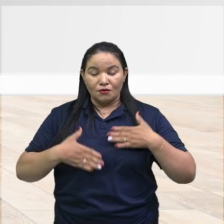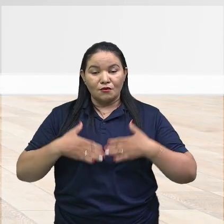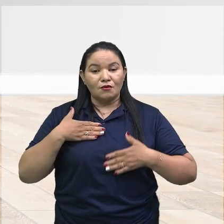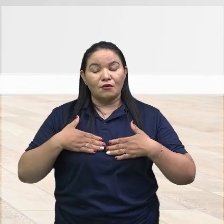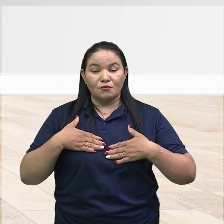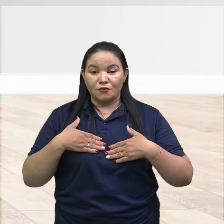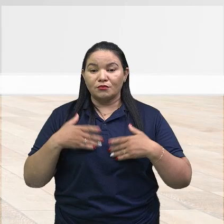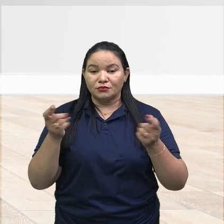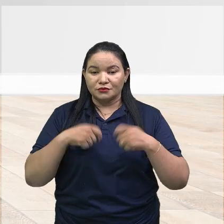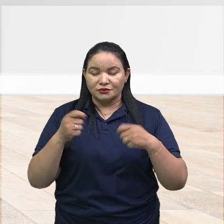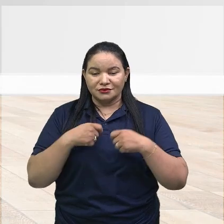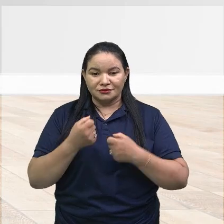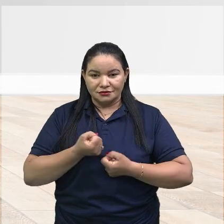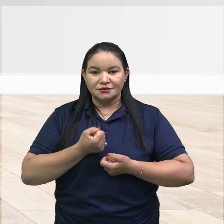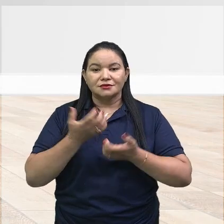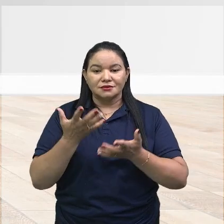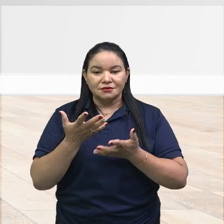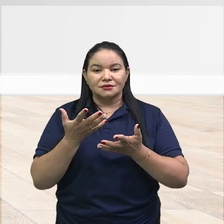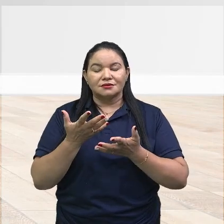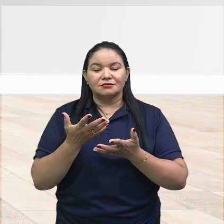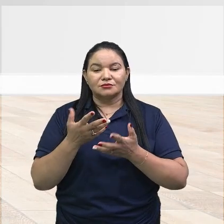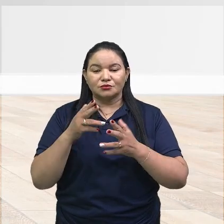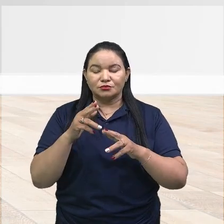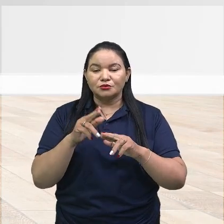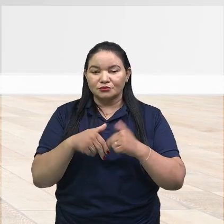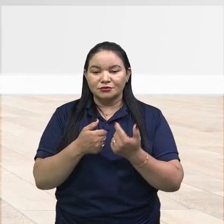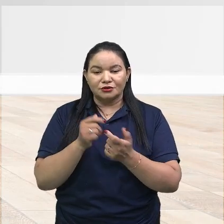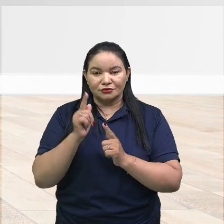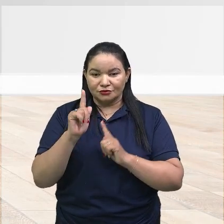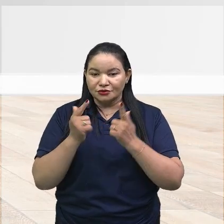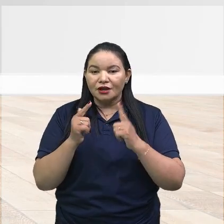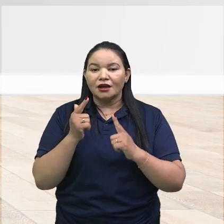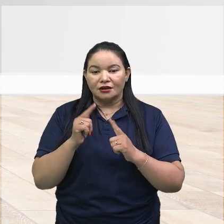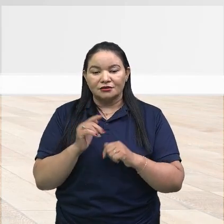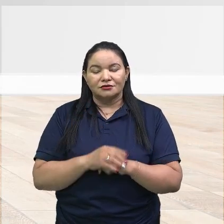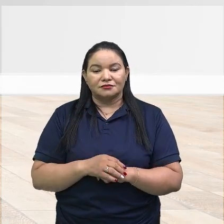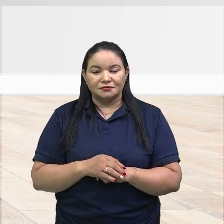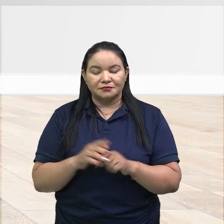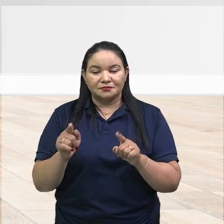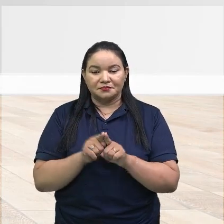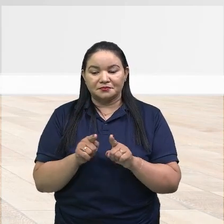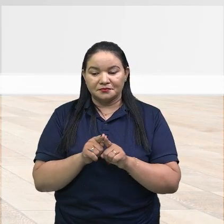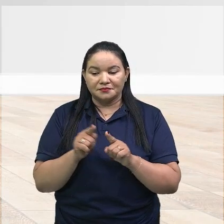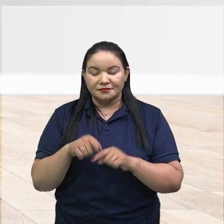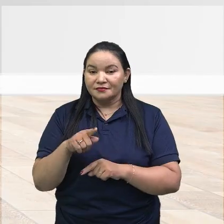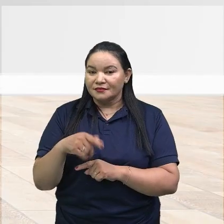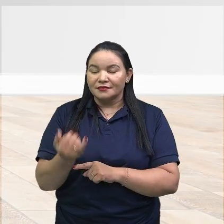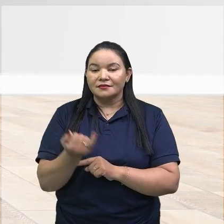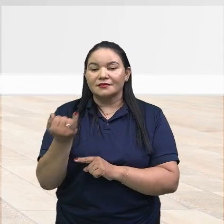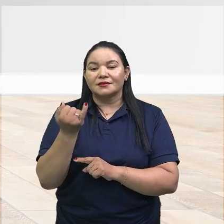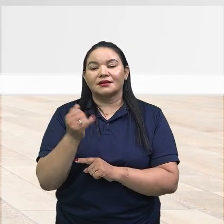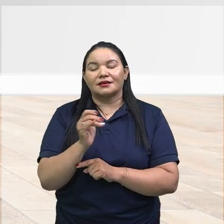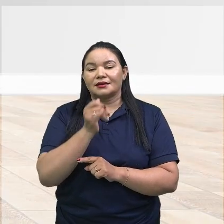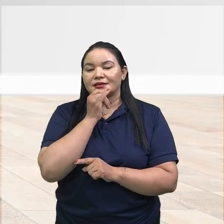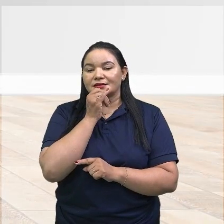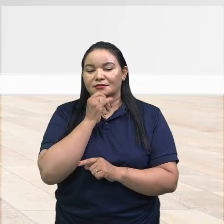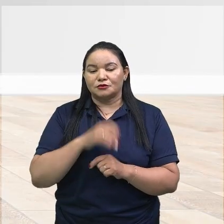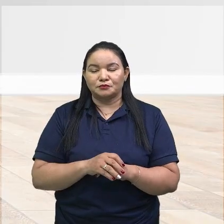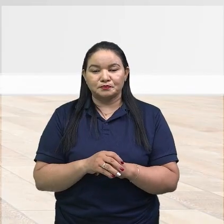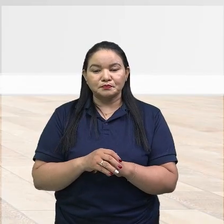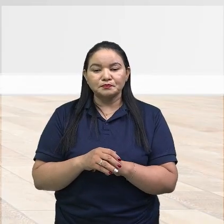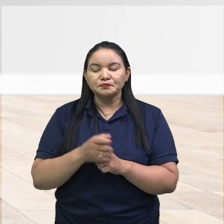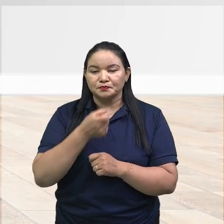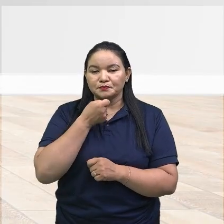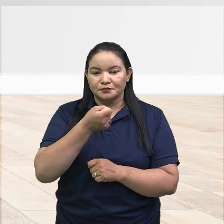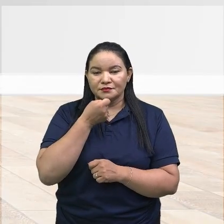mensagens através do seu gestual. Por isso que é muito importante quando a gente vai para uma entrevista de emprego, por exemplo,